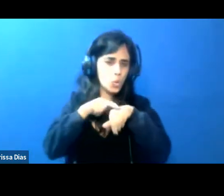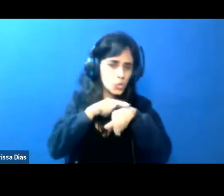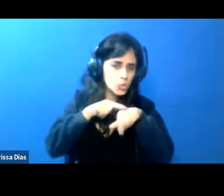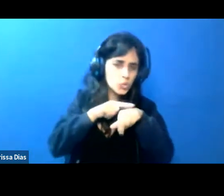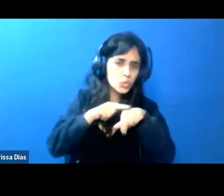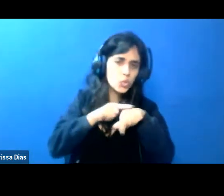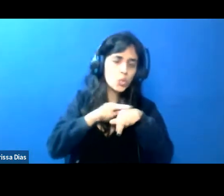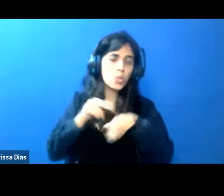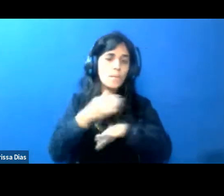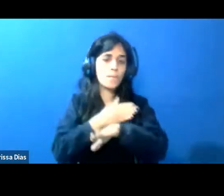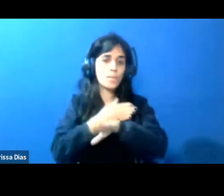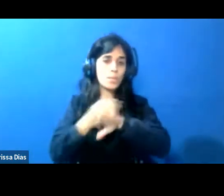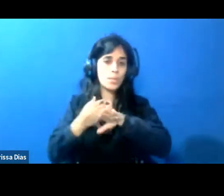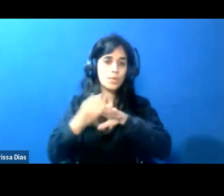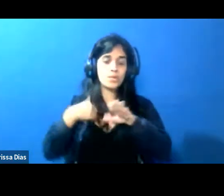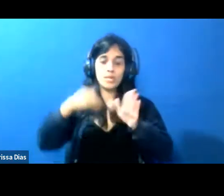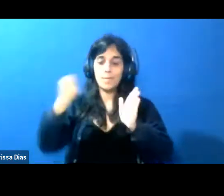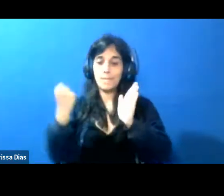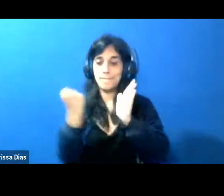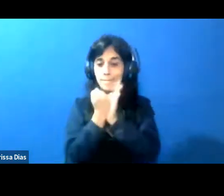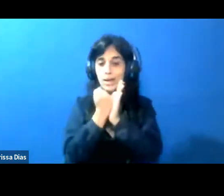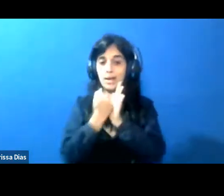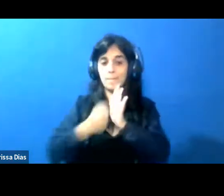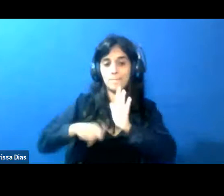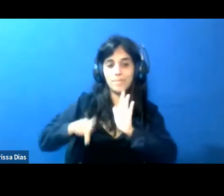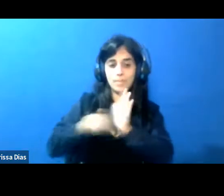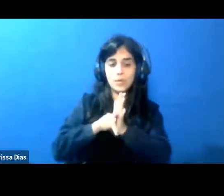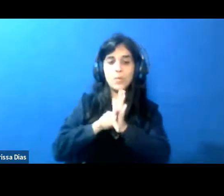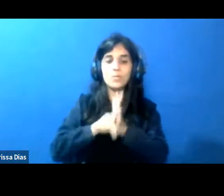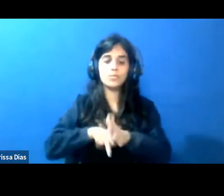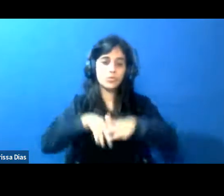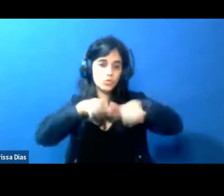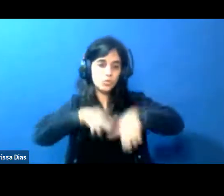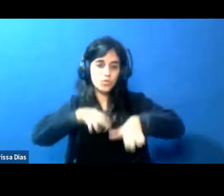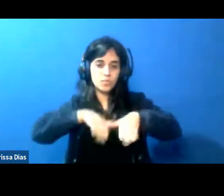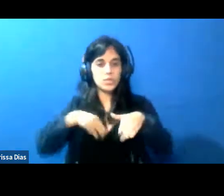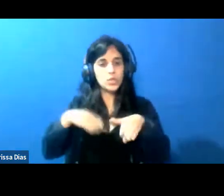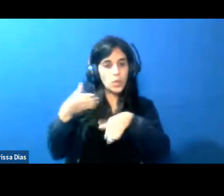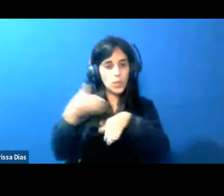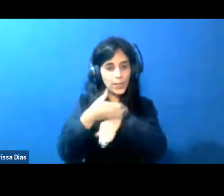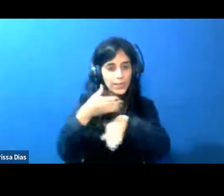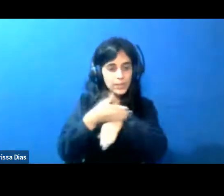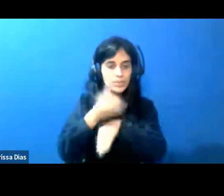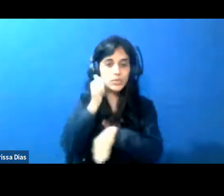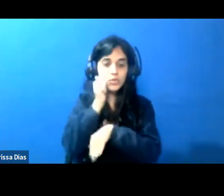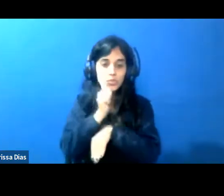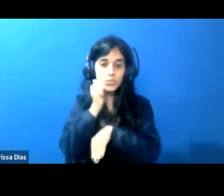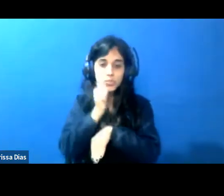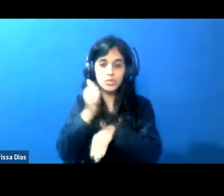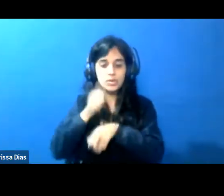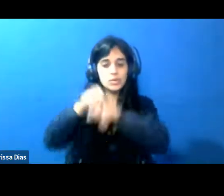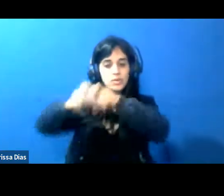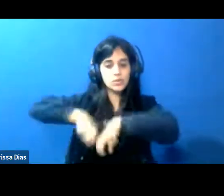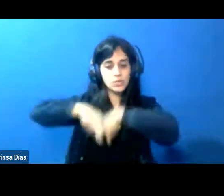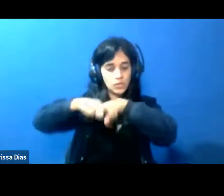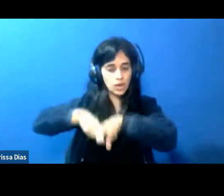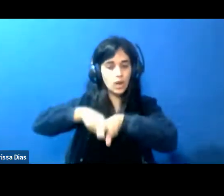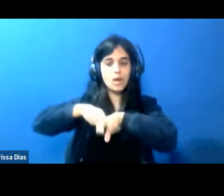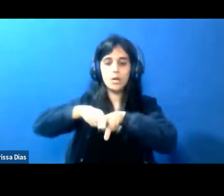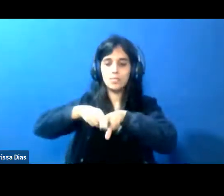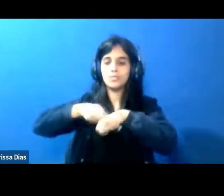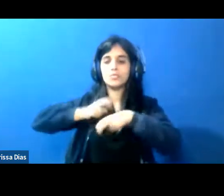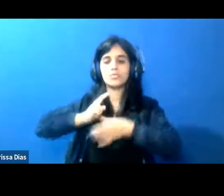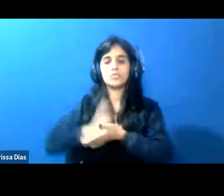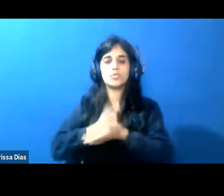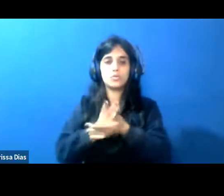uma organização internacional a qual o movimento que eu milito, o Movimento de Mulheres Camponesas, pertence e faz parte.